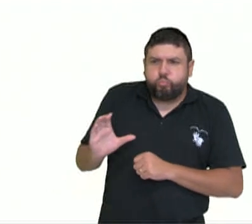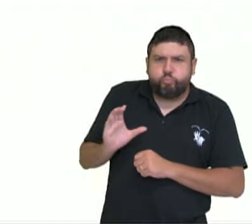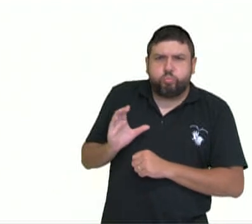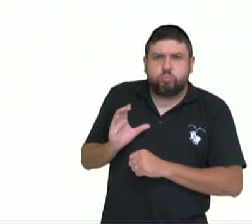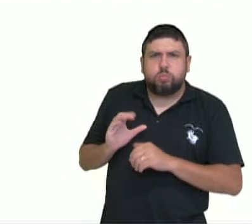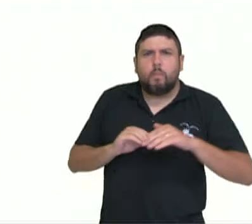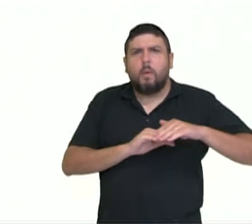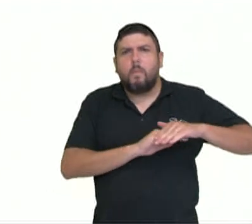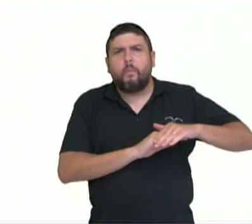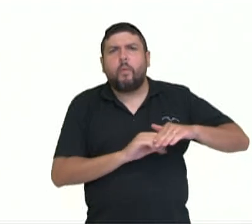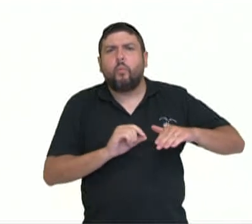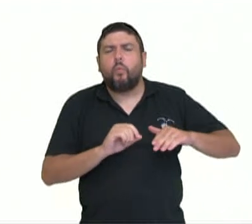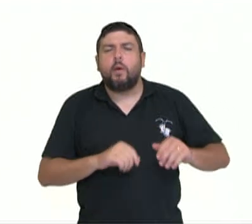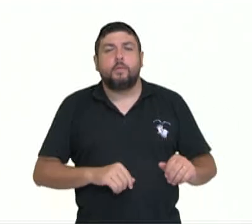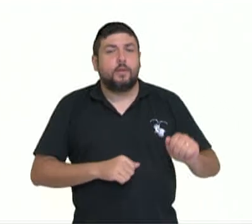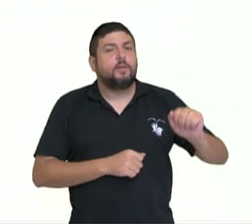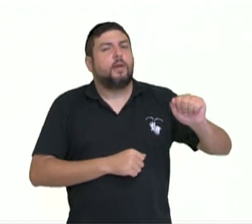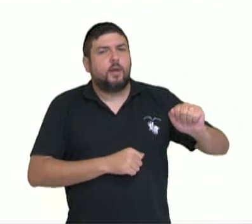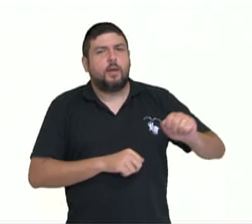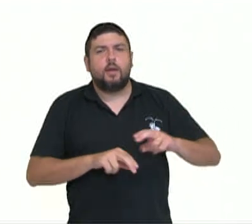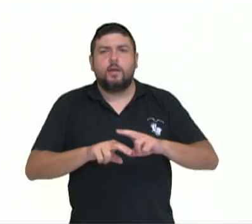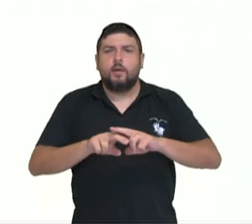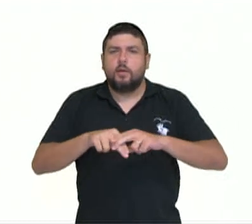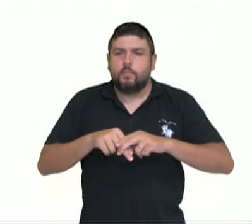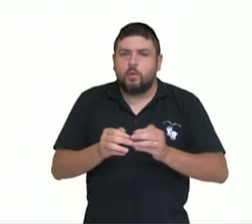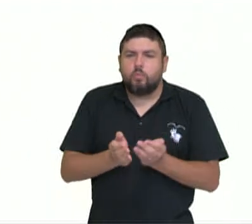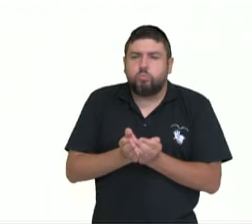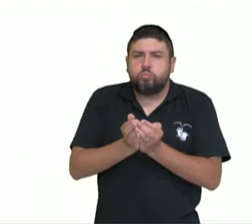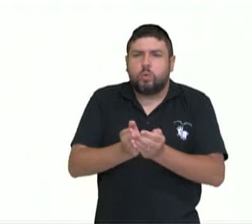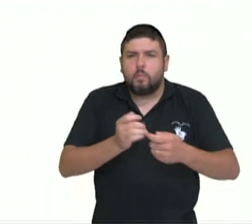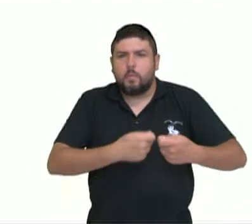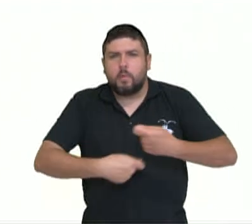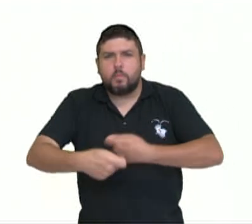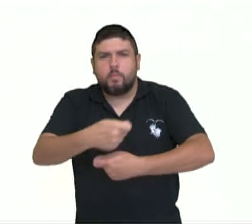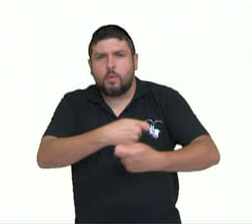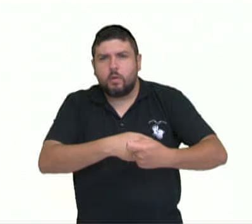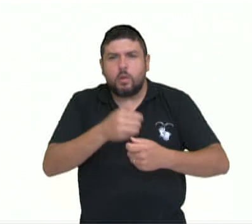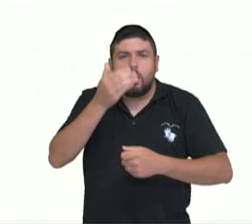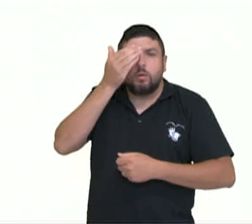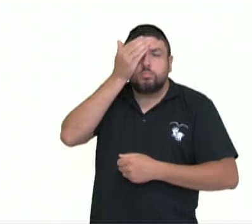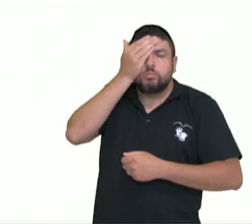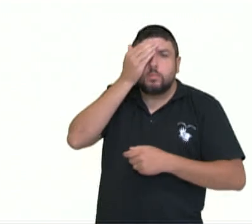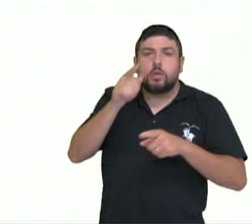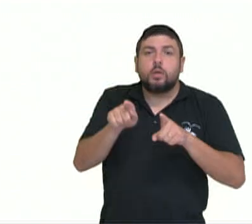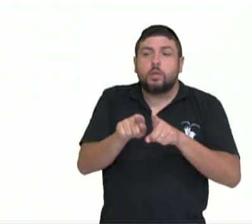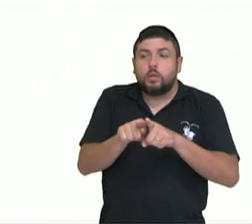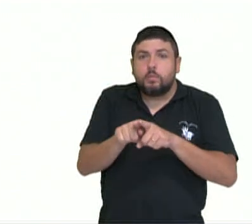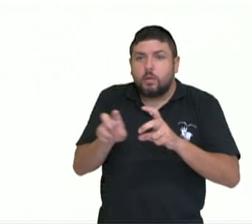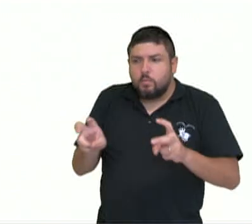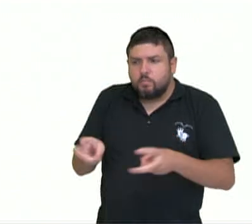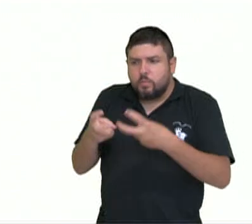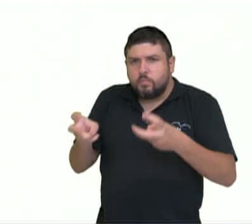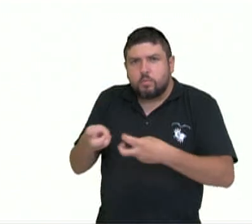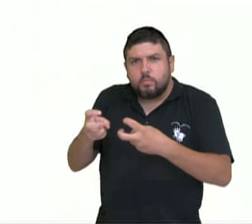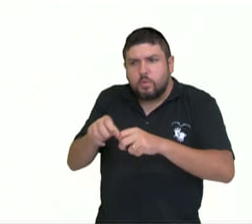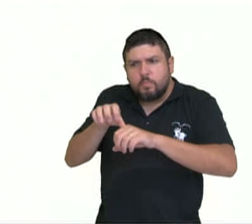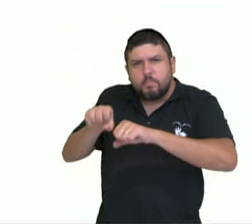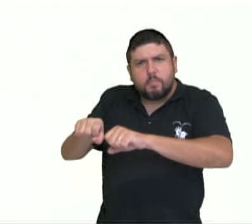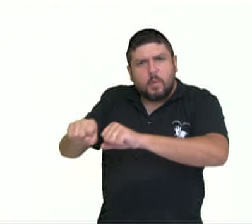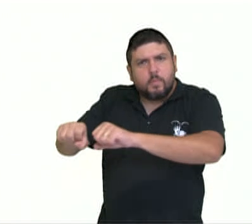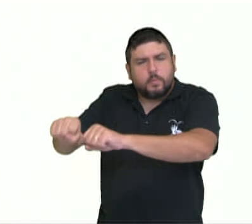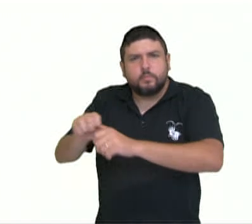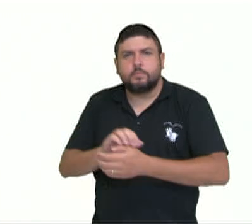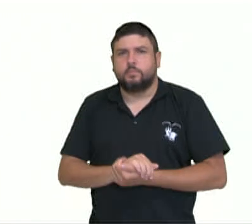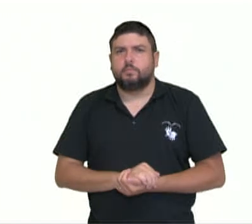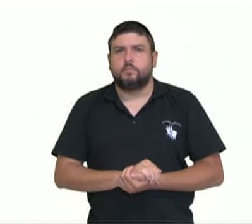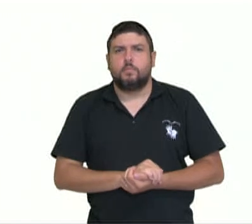na letra A, por meio do comércio, da pirataria e da exploração colonial. Agora nós vamos ver